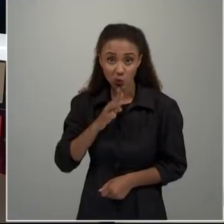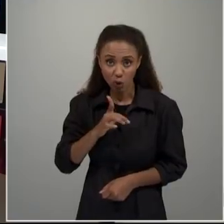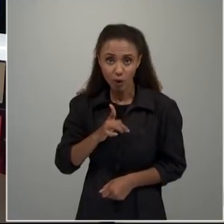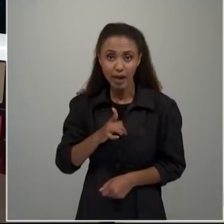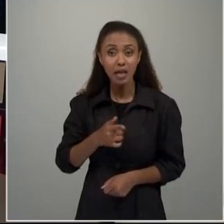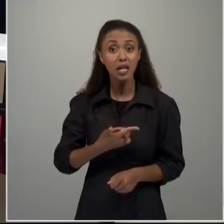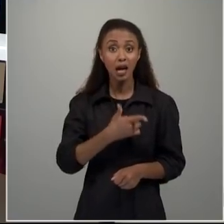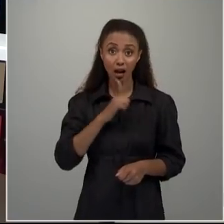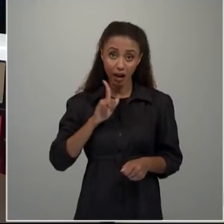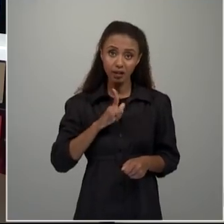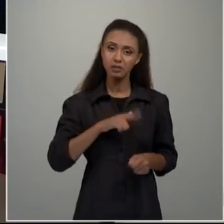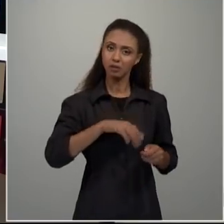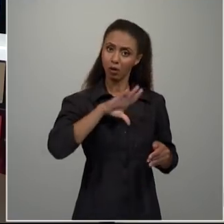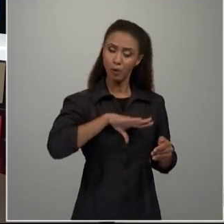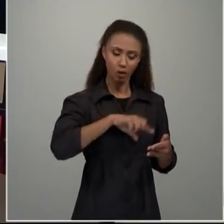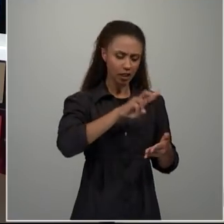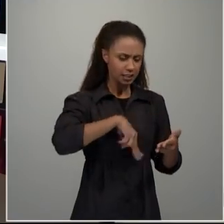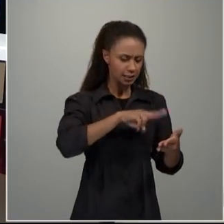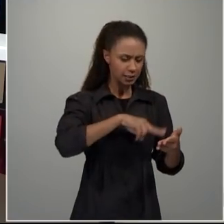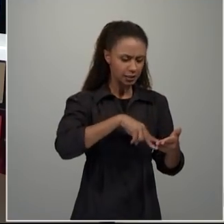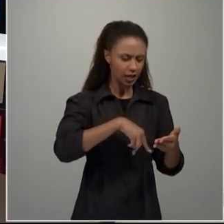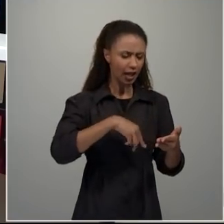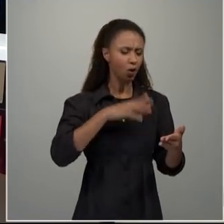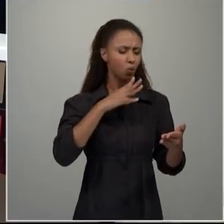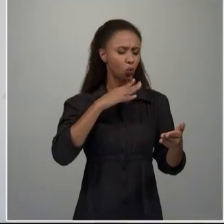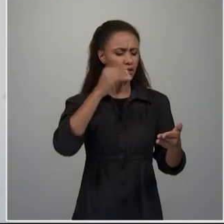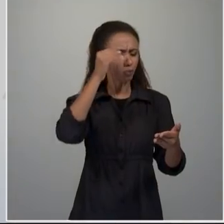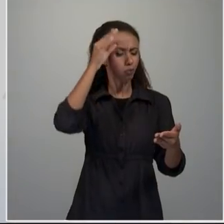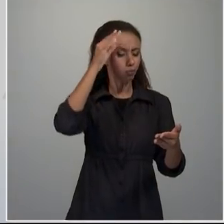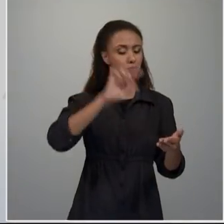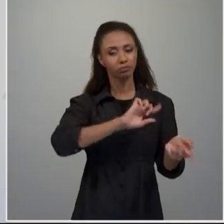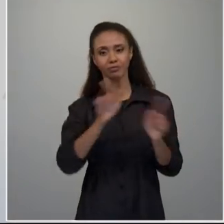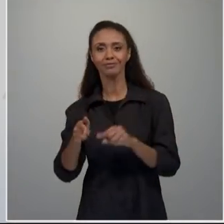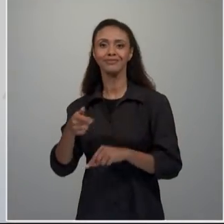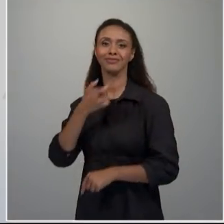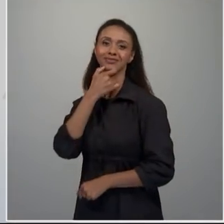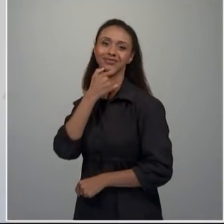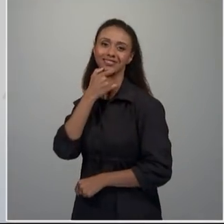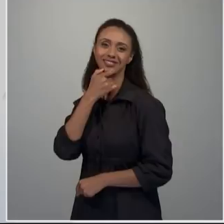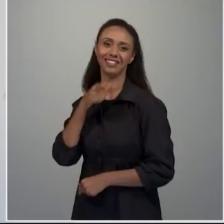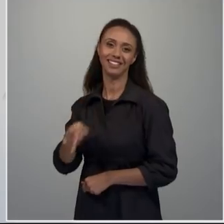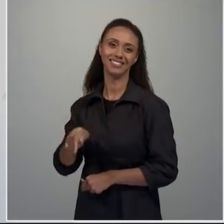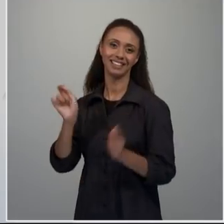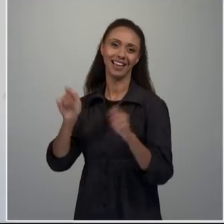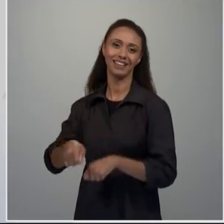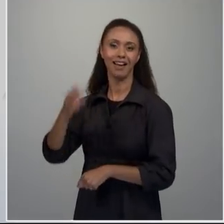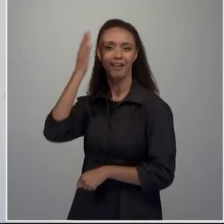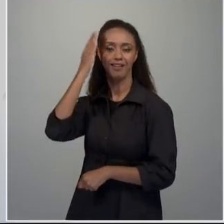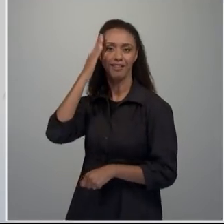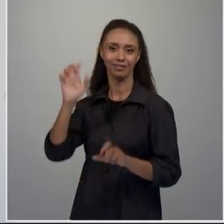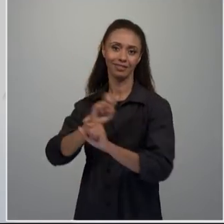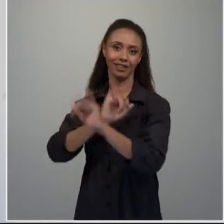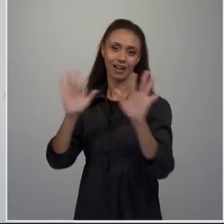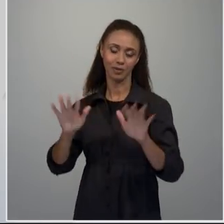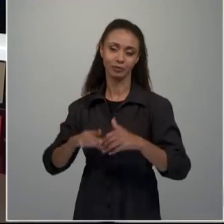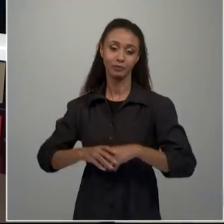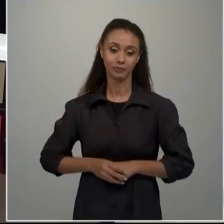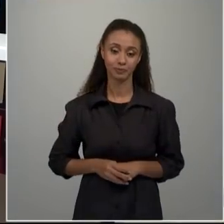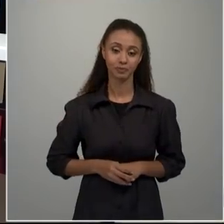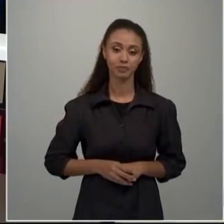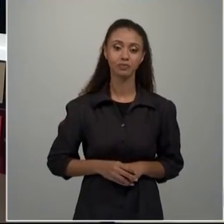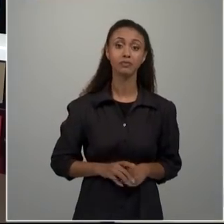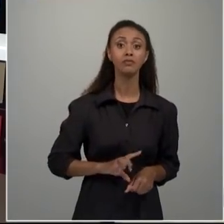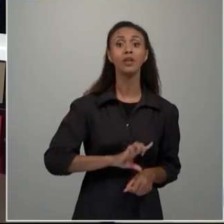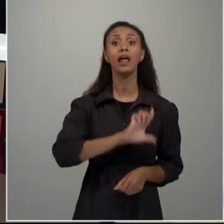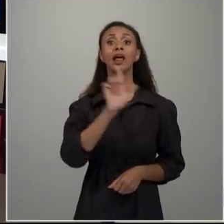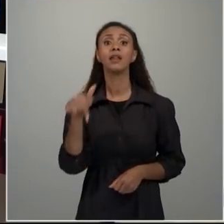rápida e aí vai pro teste de inglês tudo bem aí vem pra cá levantar as hipóteses sobre o que se trata o tema eu acho que é sobre